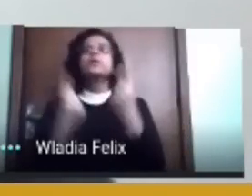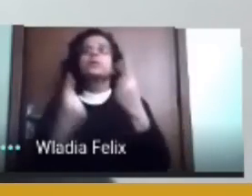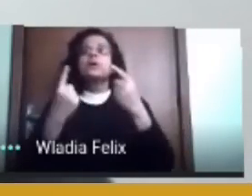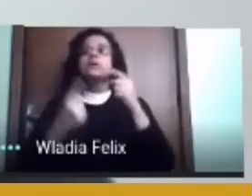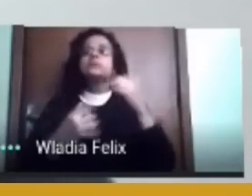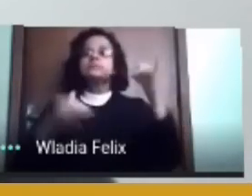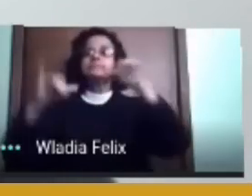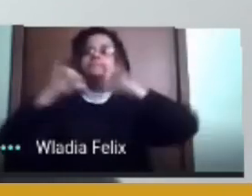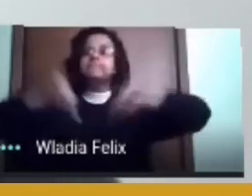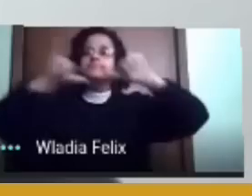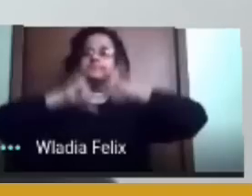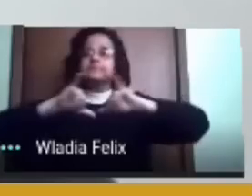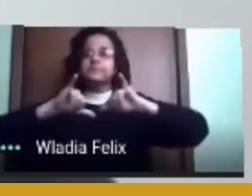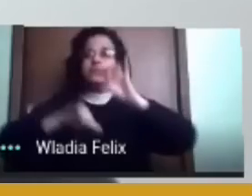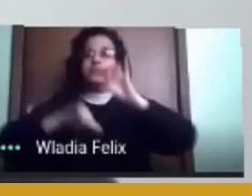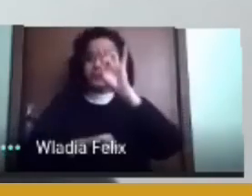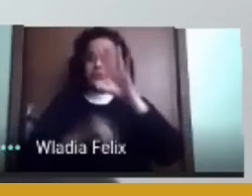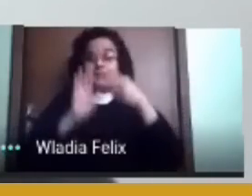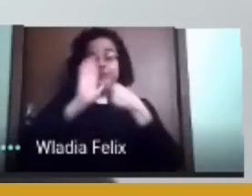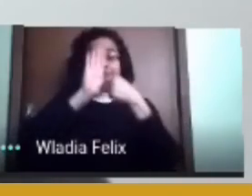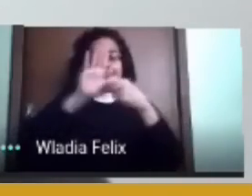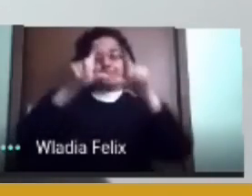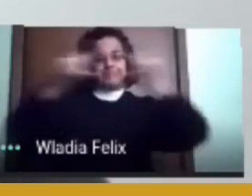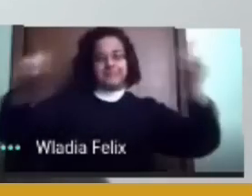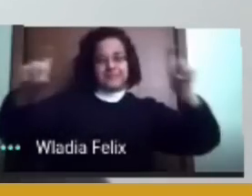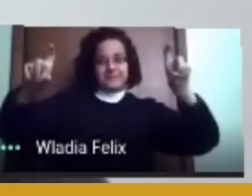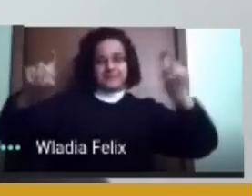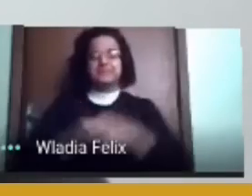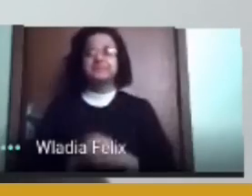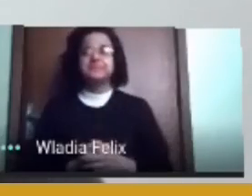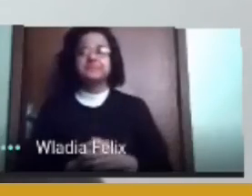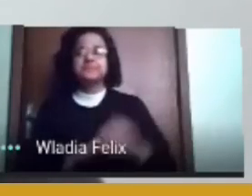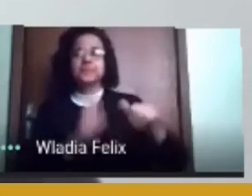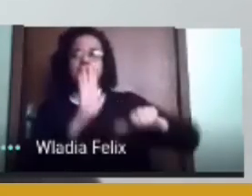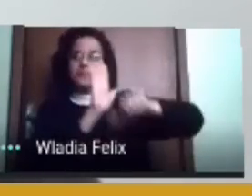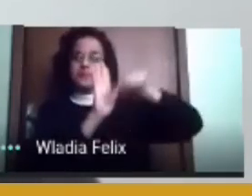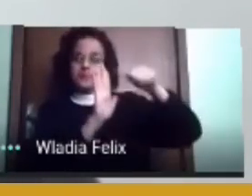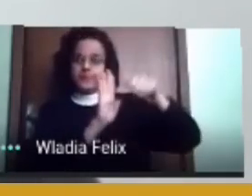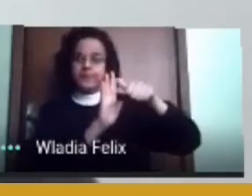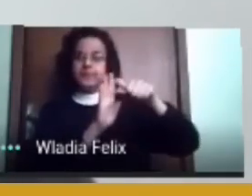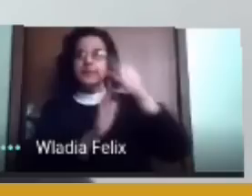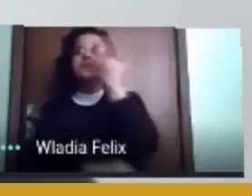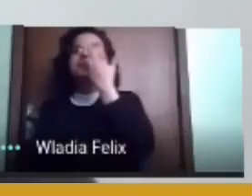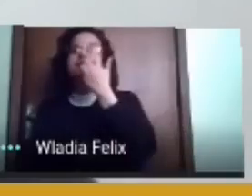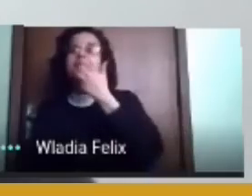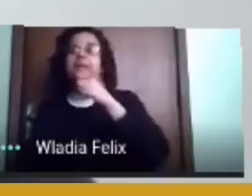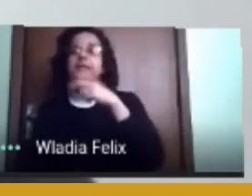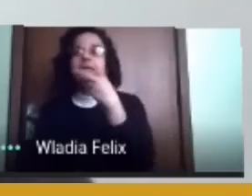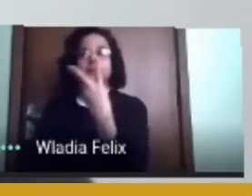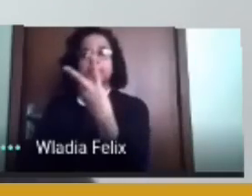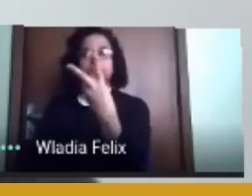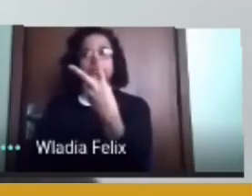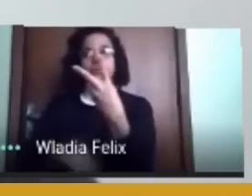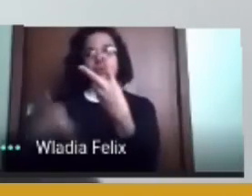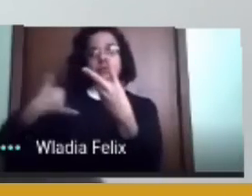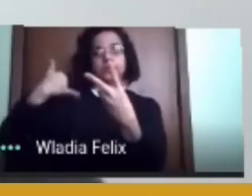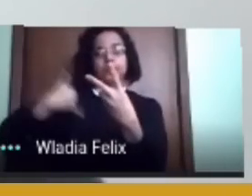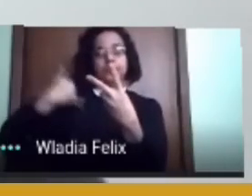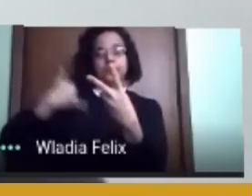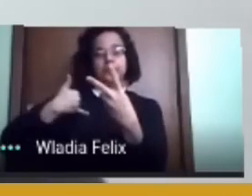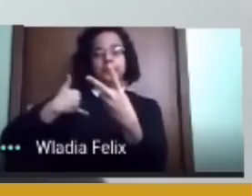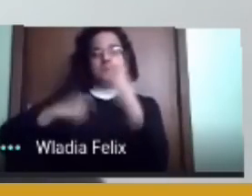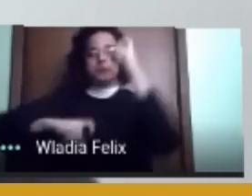delas. A primeira: criança de 2 anos foi estuprada por vizinho. A outra: homem é